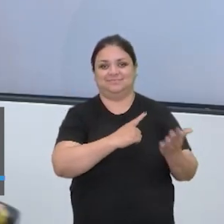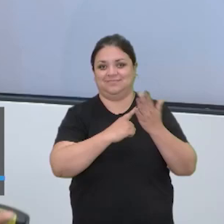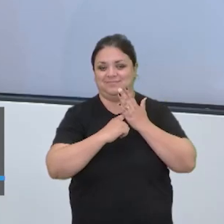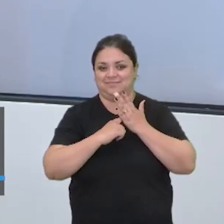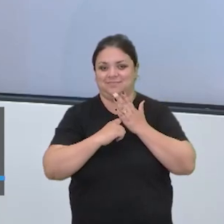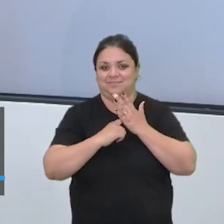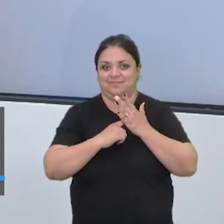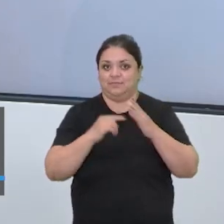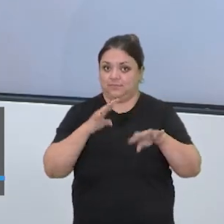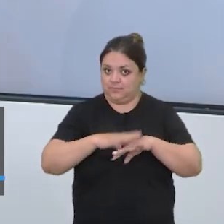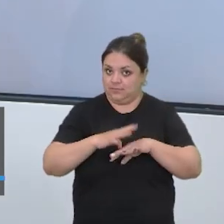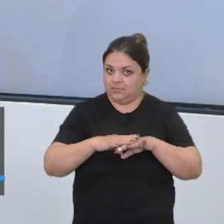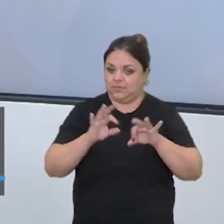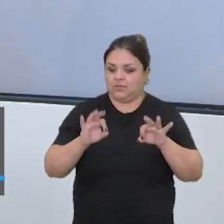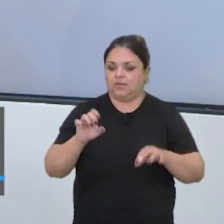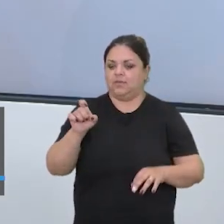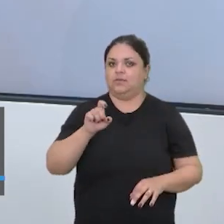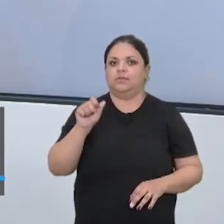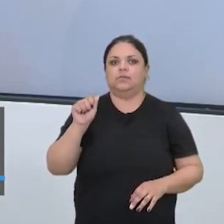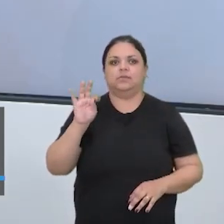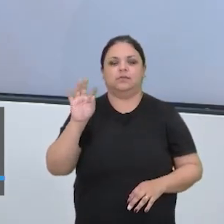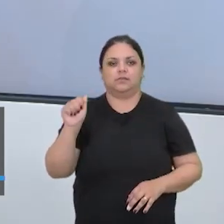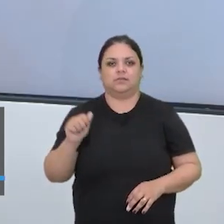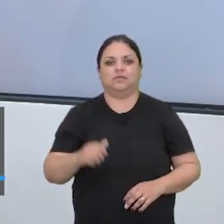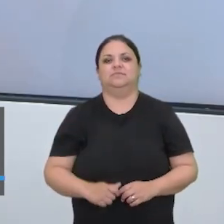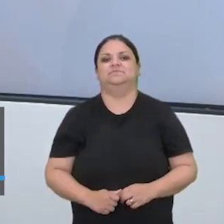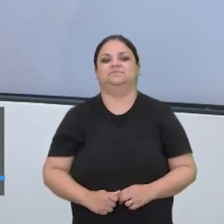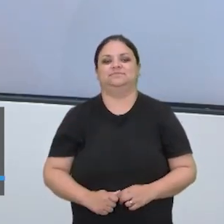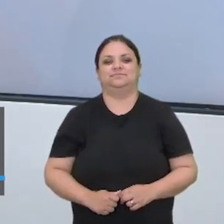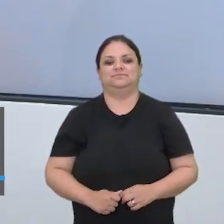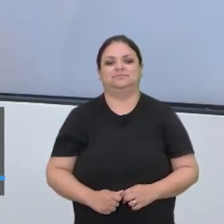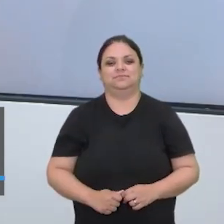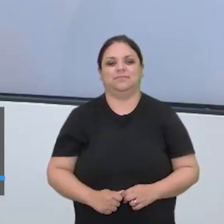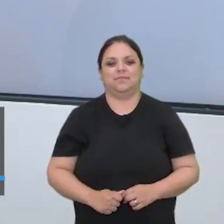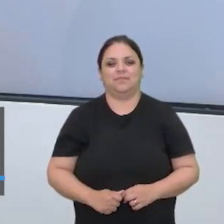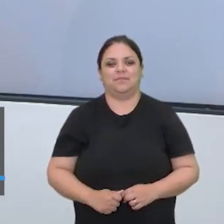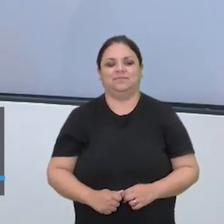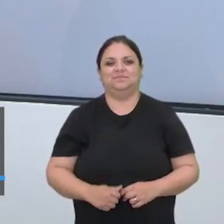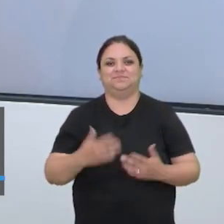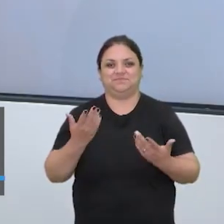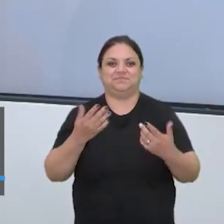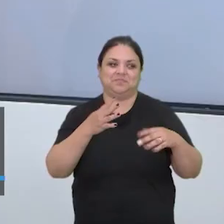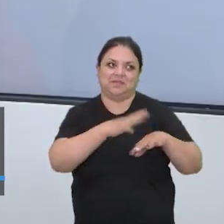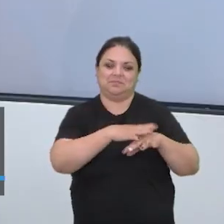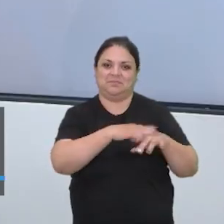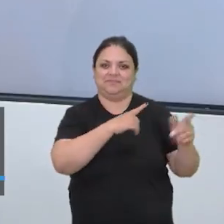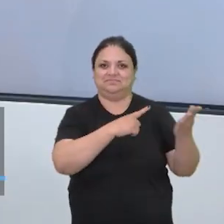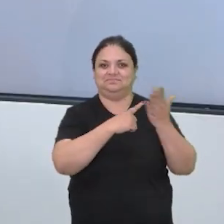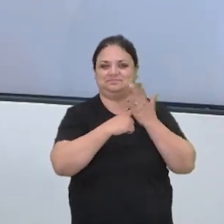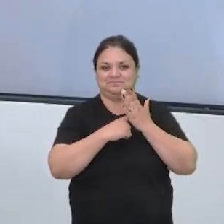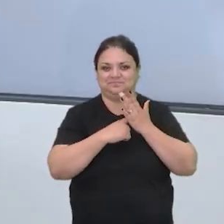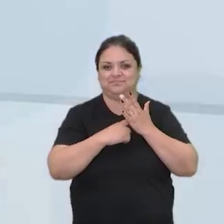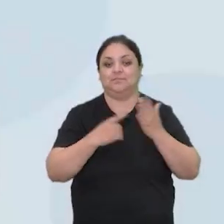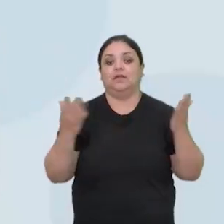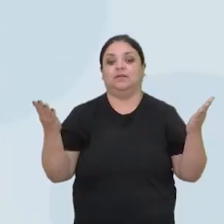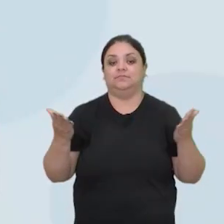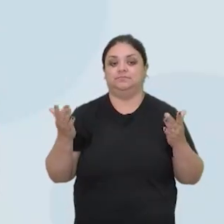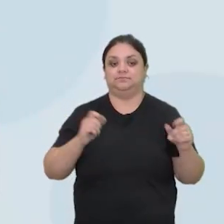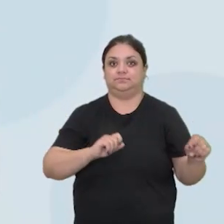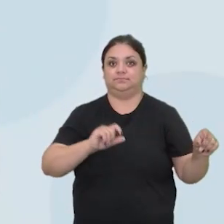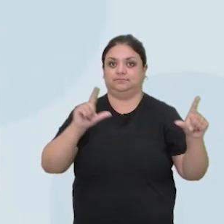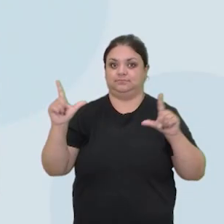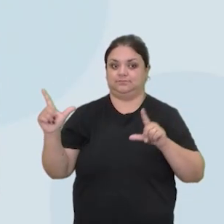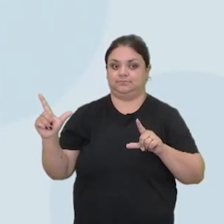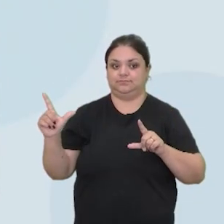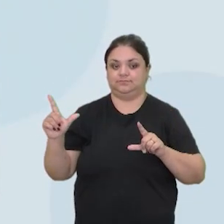de matemática, tá certo? Por isso que a gente chama de química ciência exata, porque tem matemática. Bom, então aparecendo aí na tela para vocês